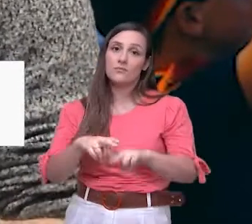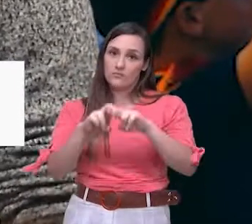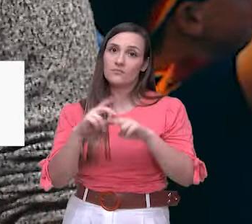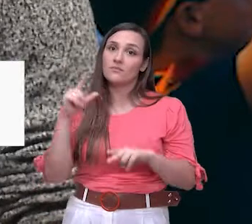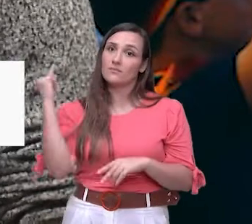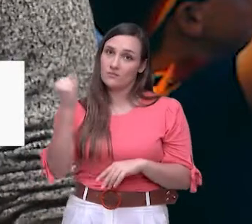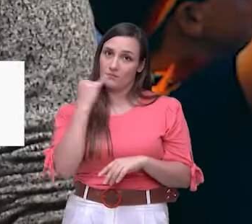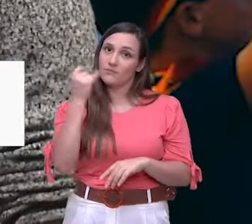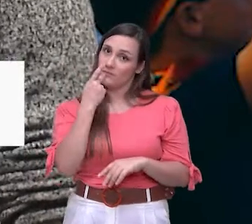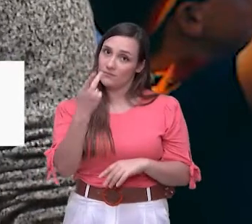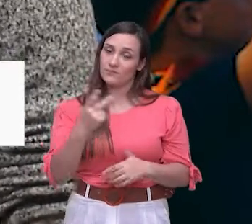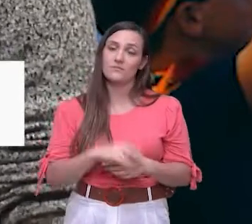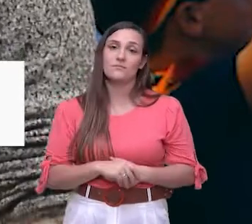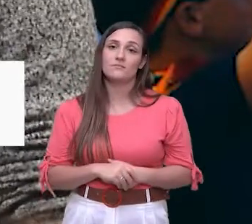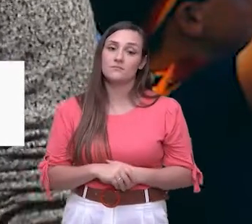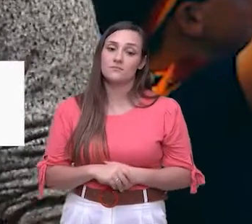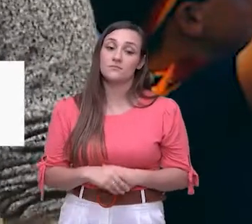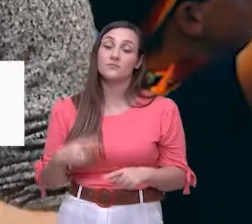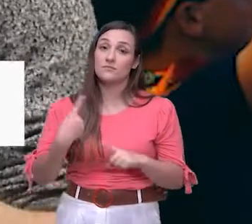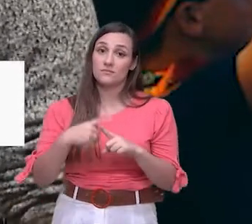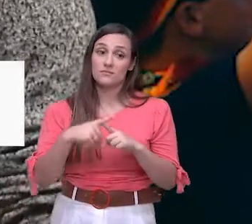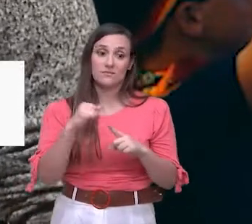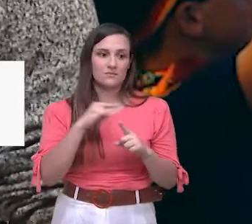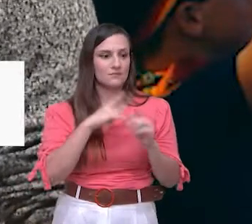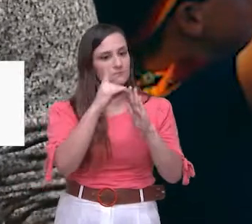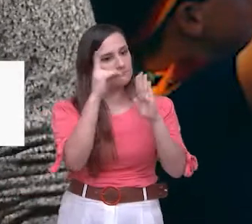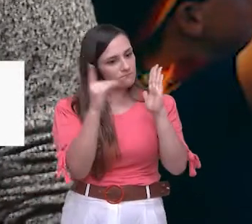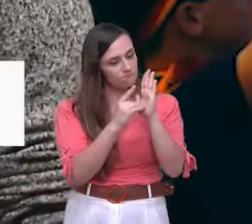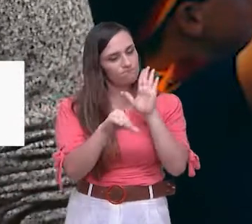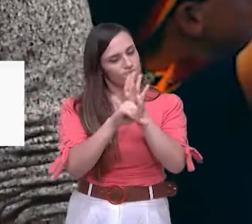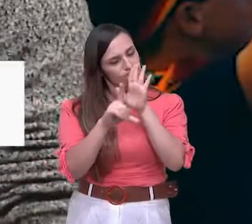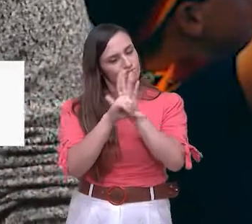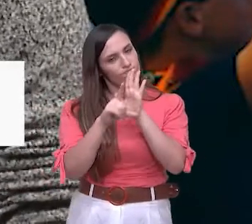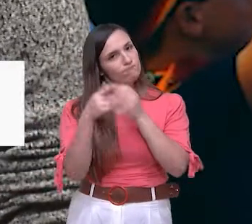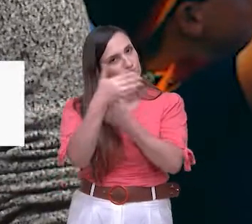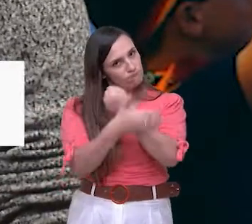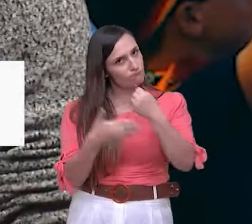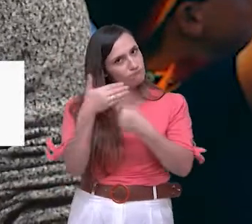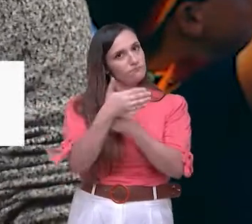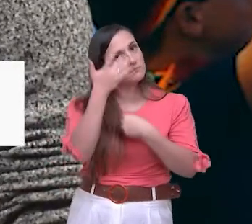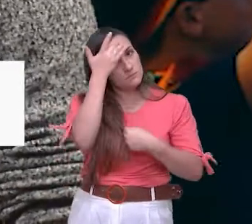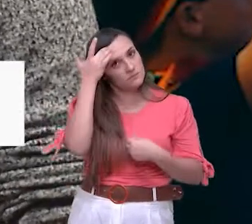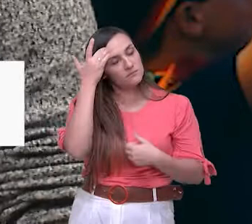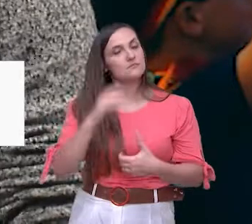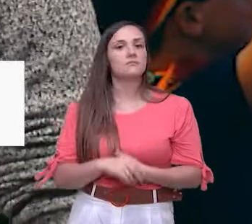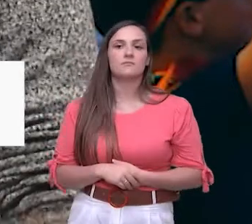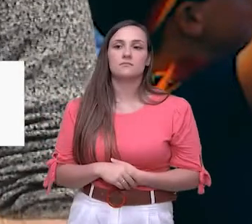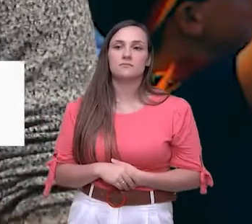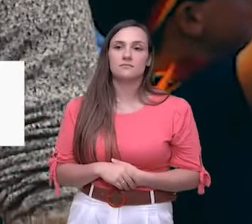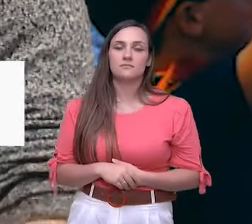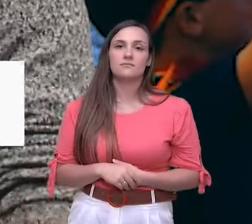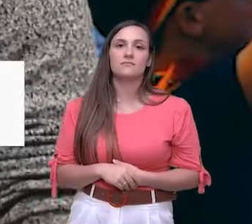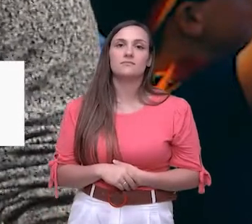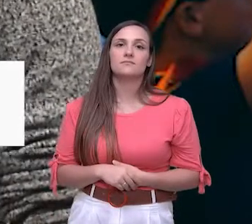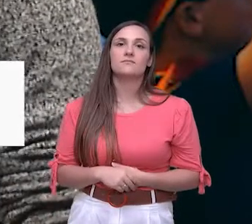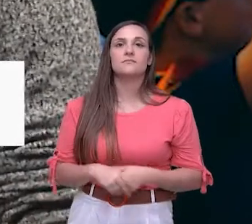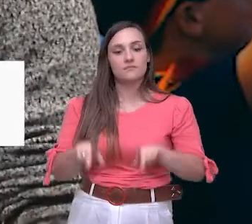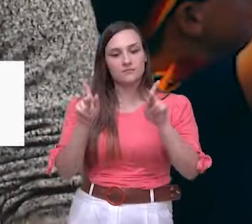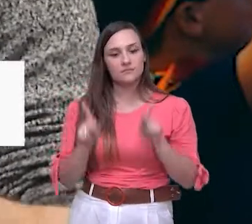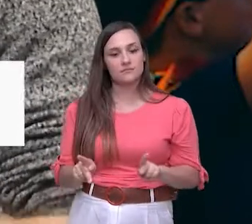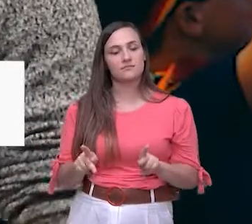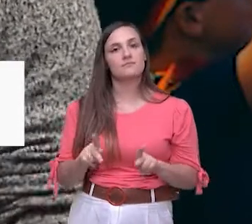e isso é importante desse dizer graças a essa proteção que o estado oferece né a